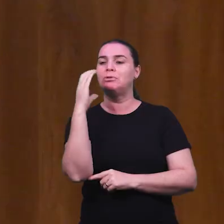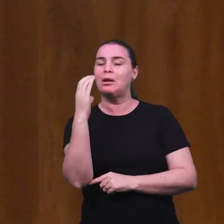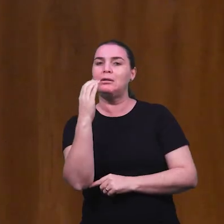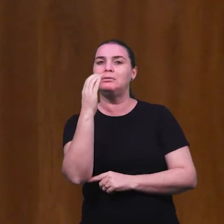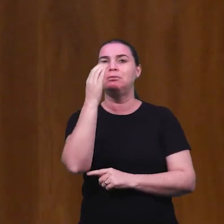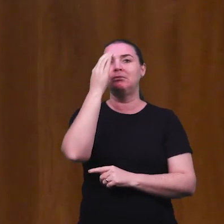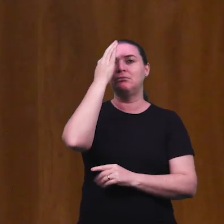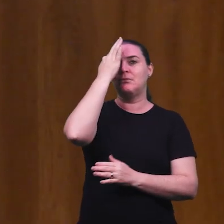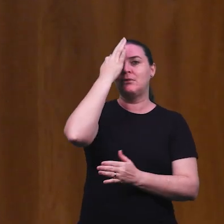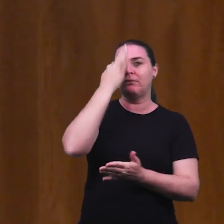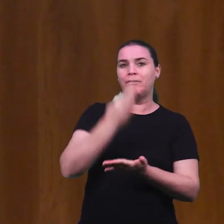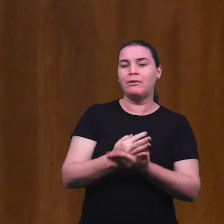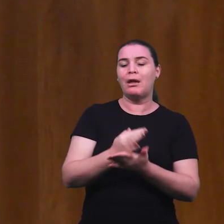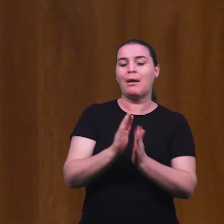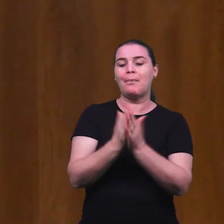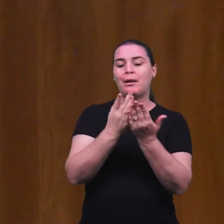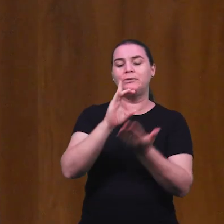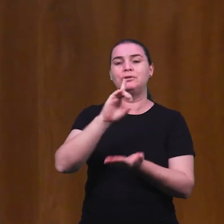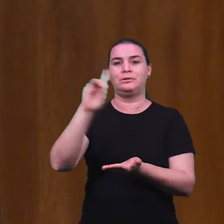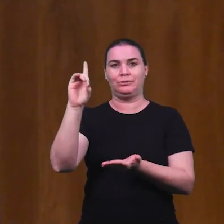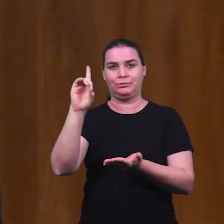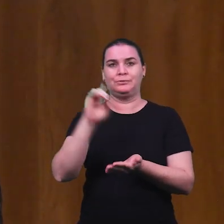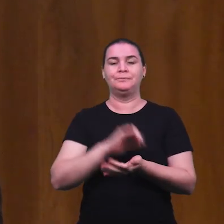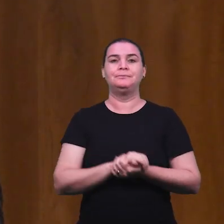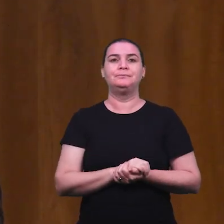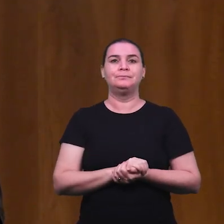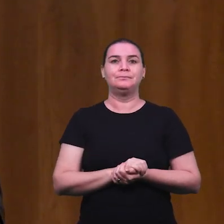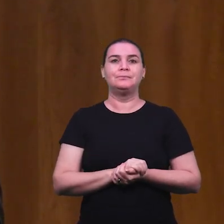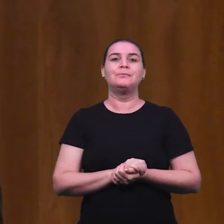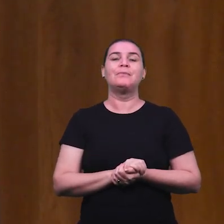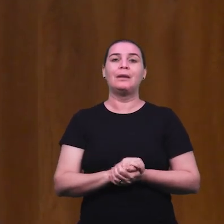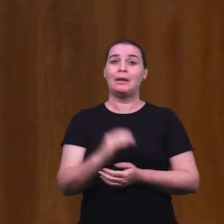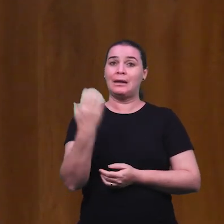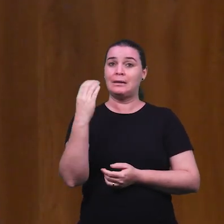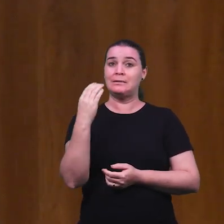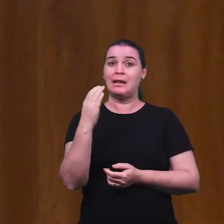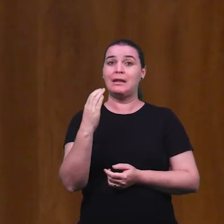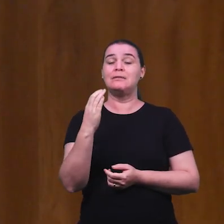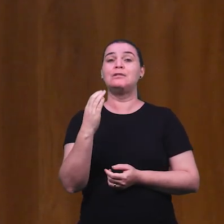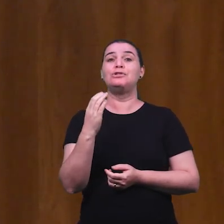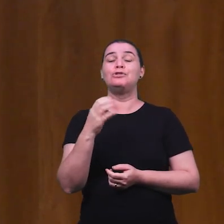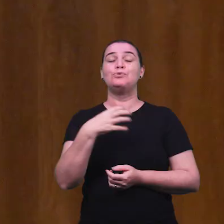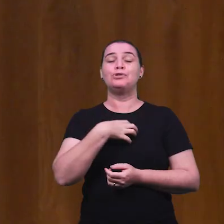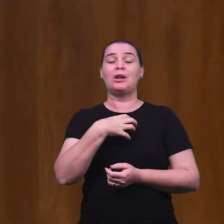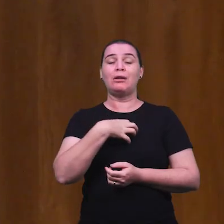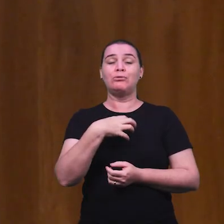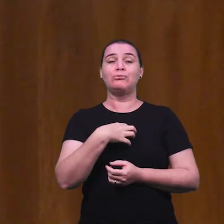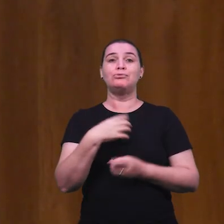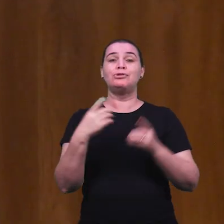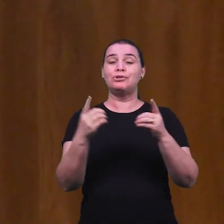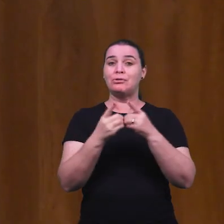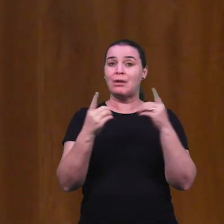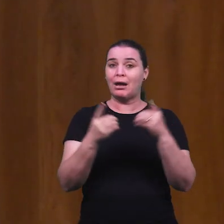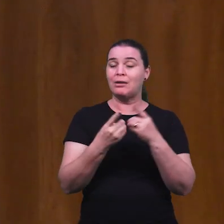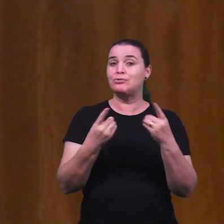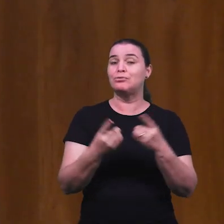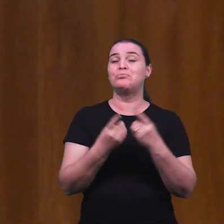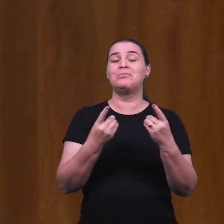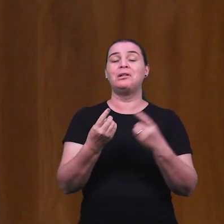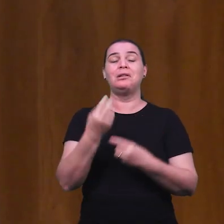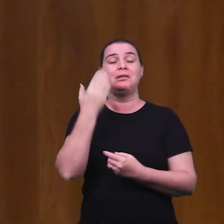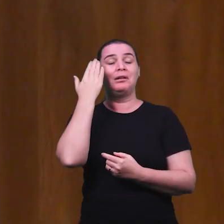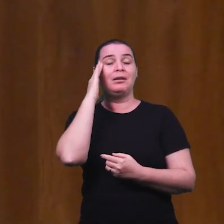quanto até mesmo da palavra de Deus. Nós usamos então a ciência como uma abordagem didática para verificarmos diversos